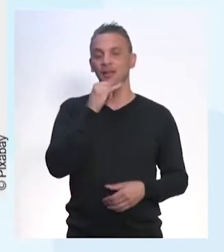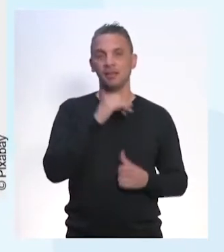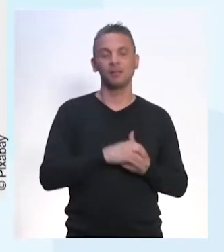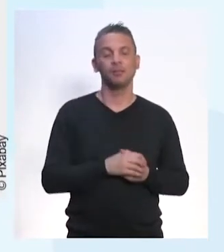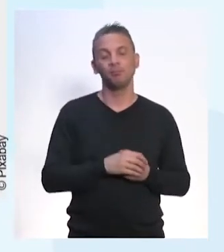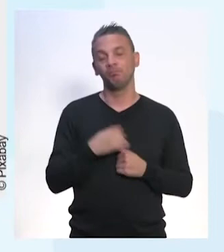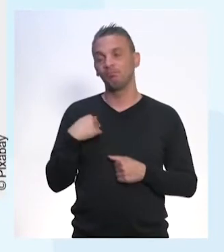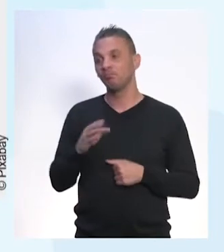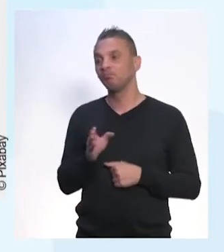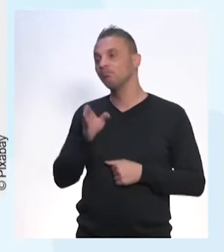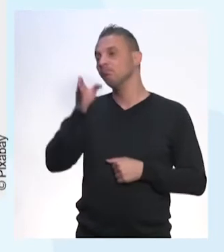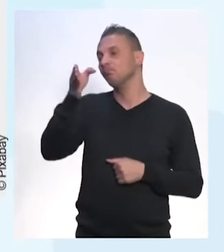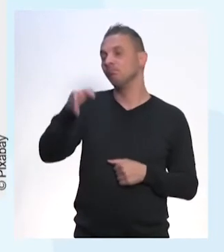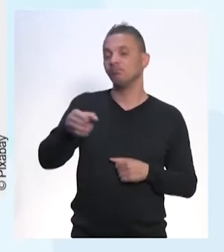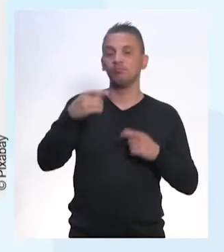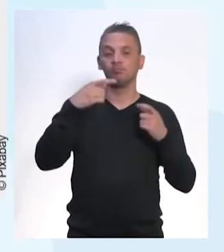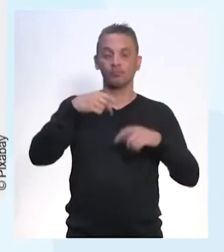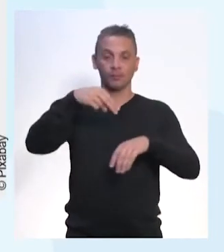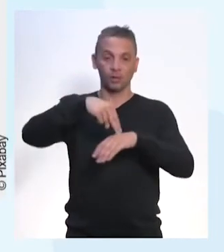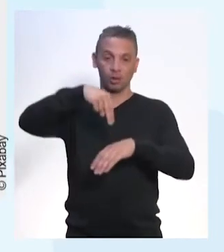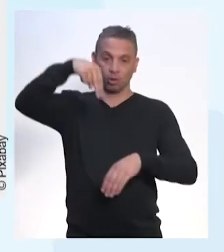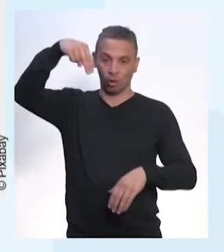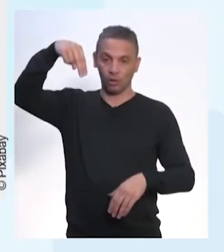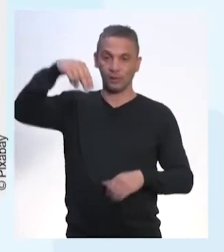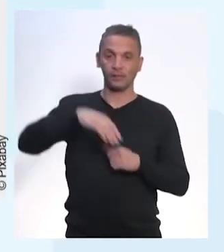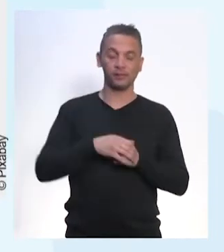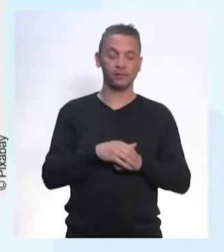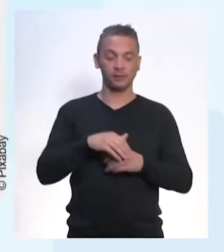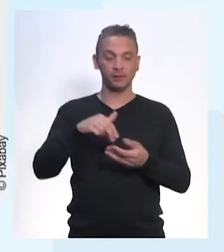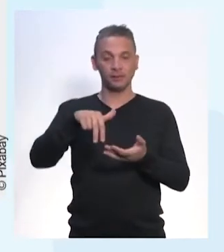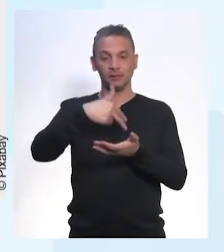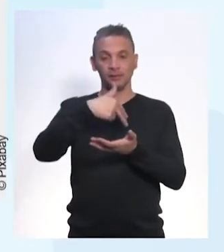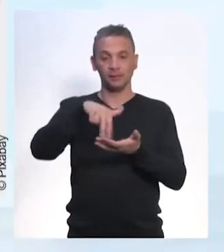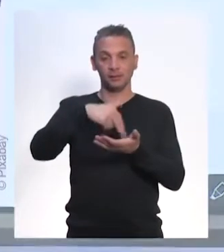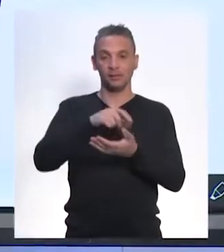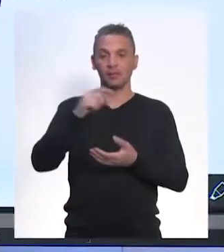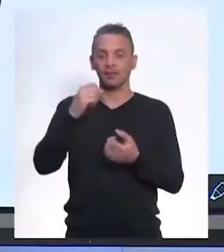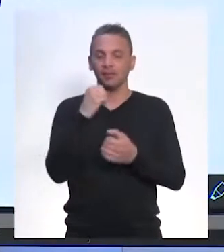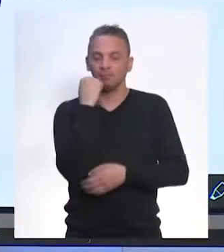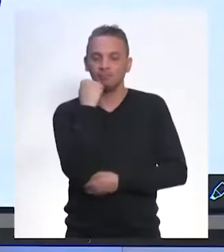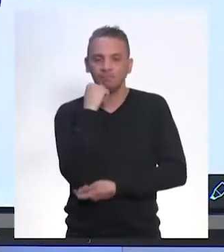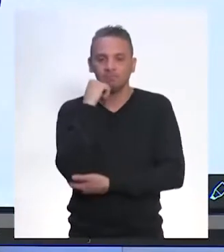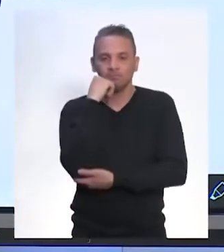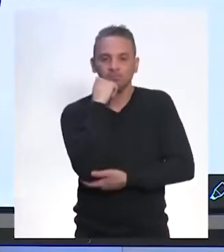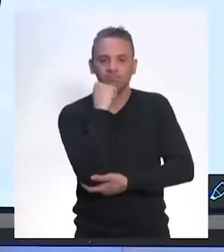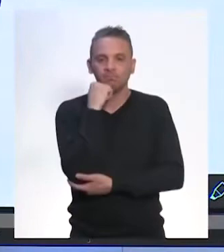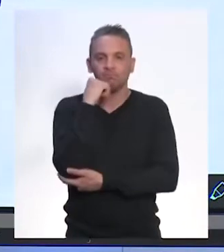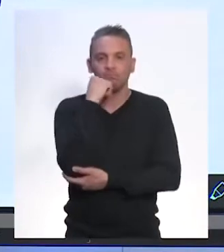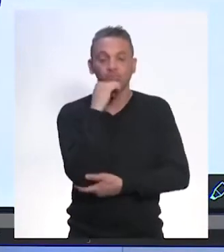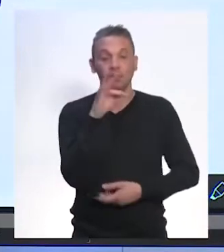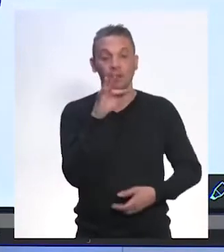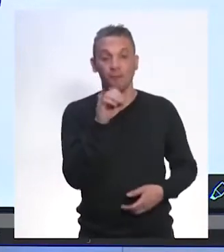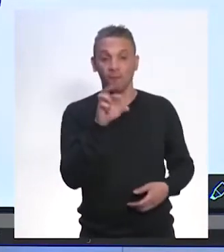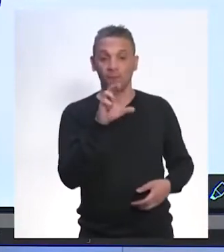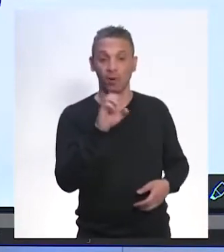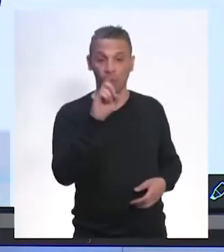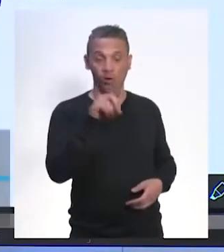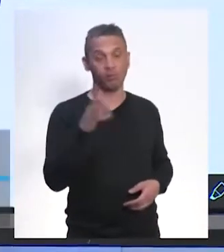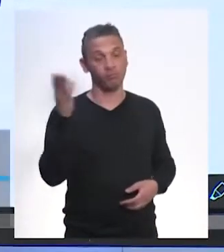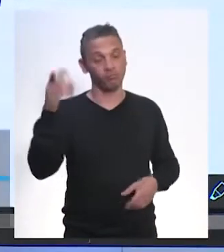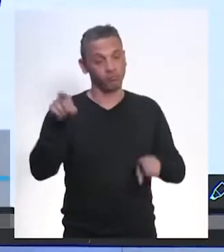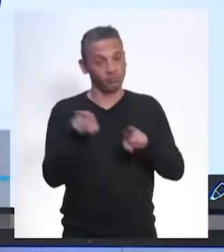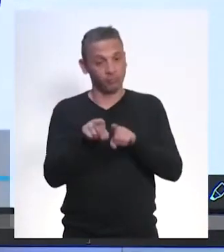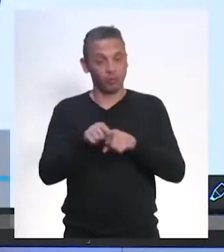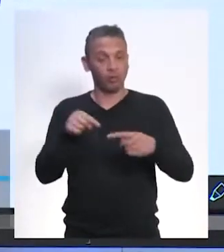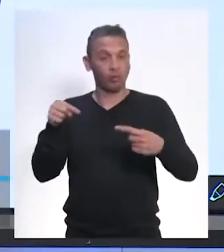você vai lá no Nordeste, por exemplo, uma dança regional lá é o forró. O forró é extremamente comum, né, no Nordeste